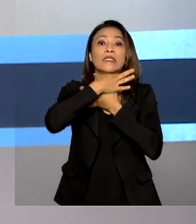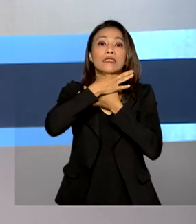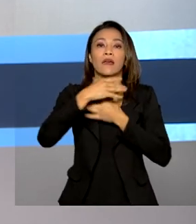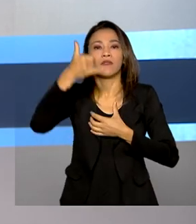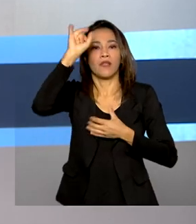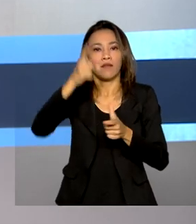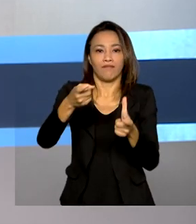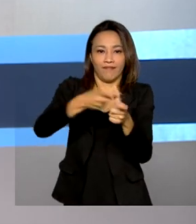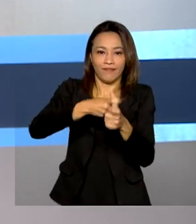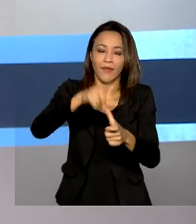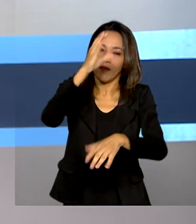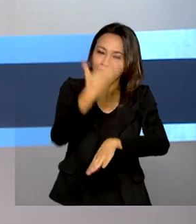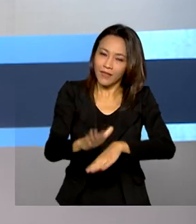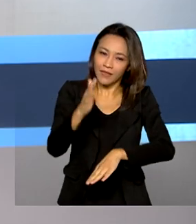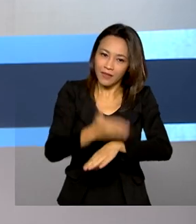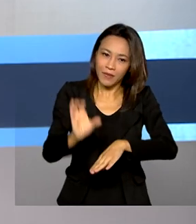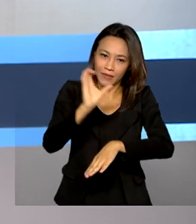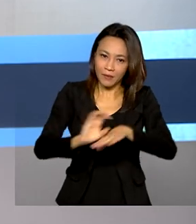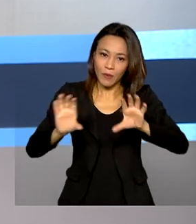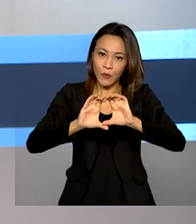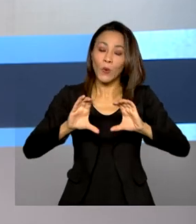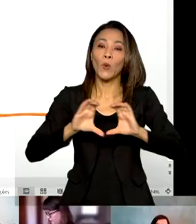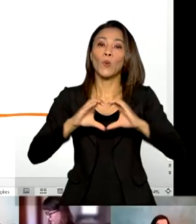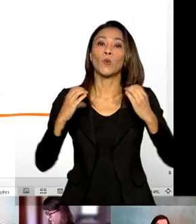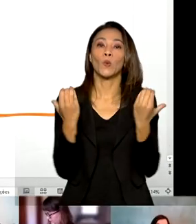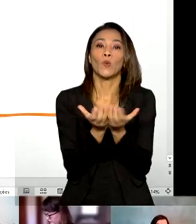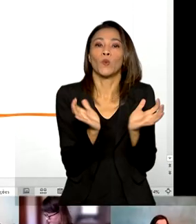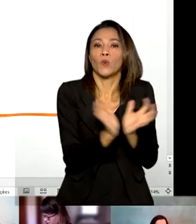é oferecida pelo Comitê Nacional para Refugiados.